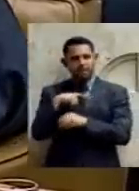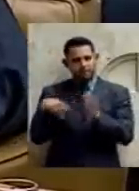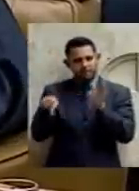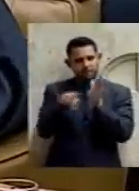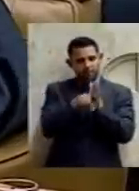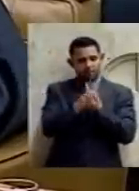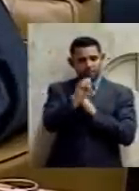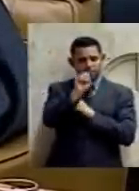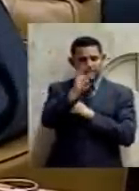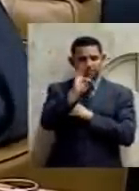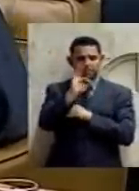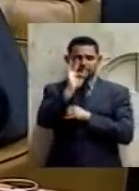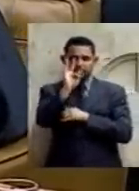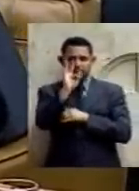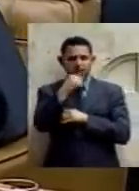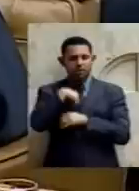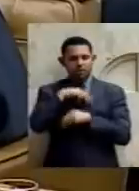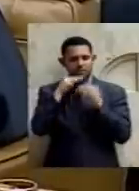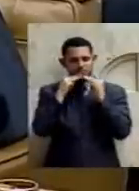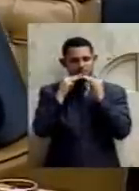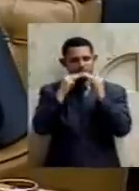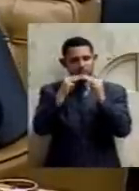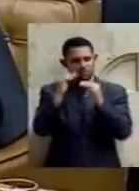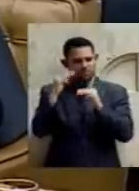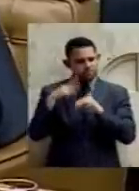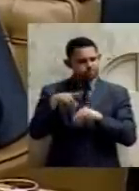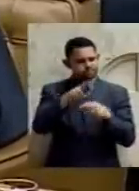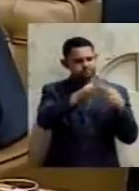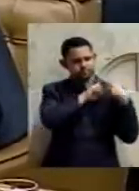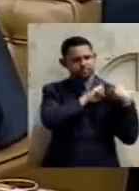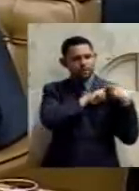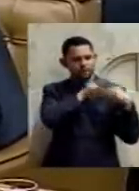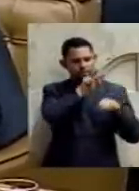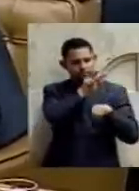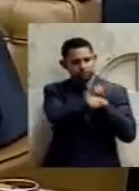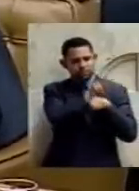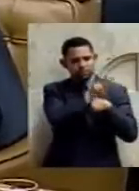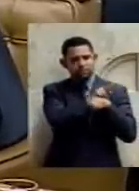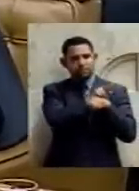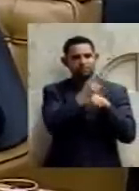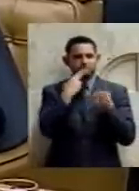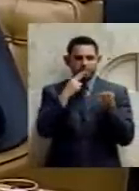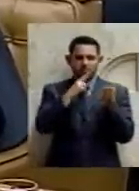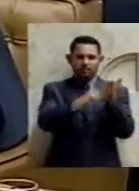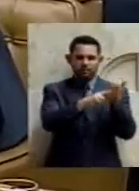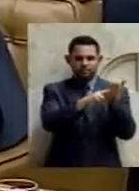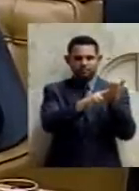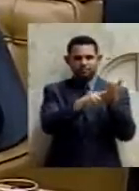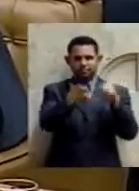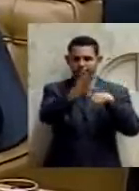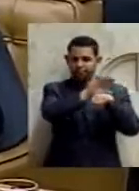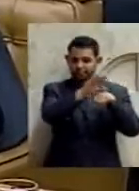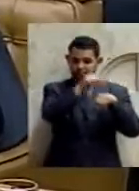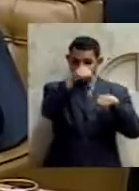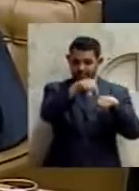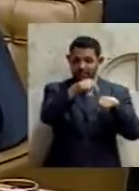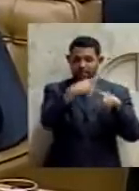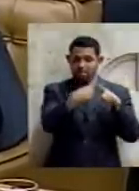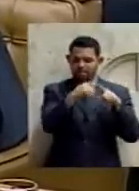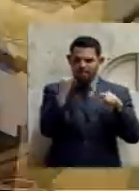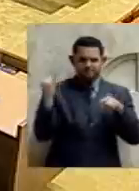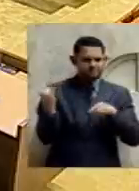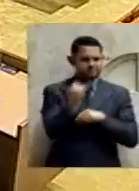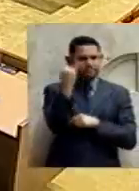Supremo Tribunal Federal, como missão precípua, a guarda da Carta Magna. Função essa de